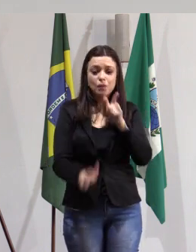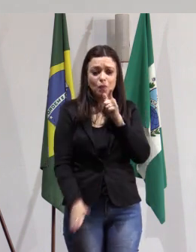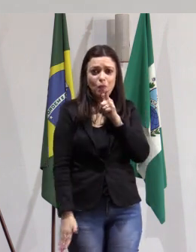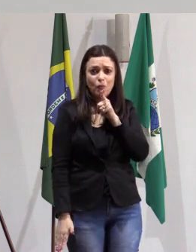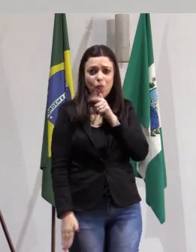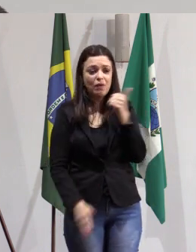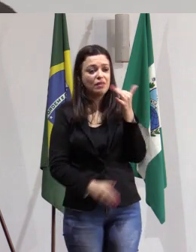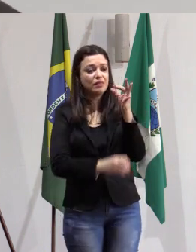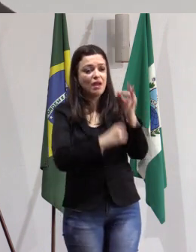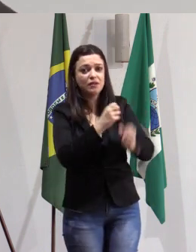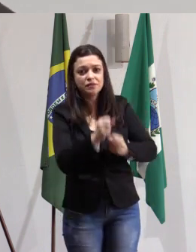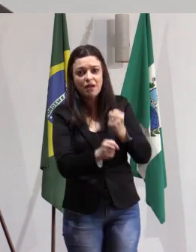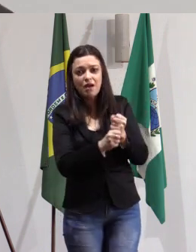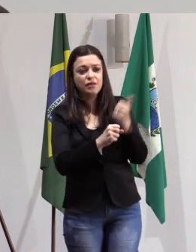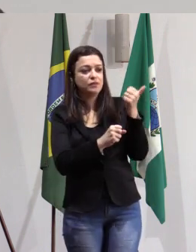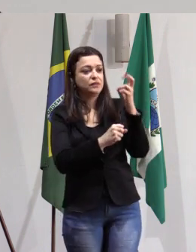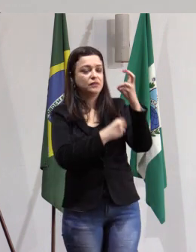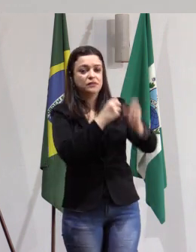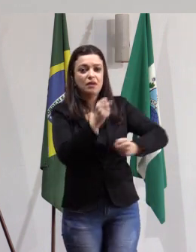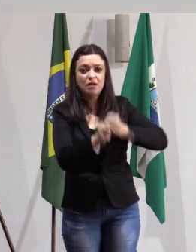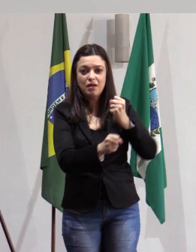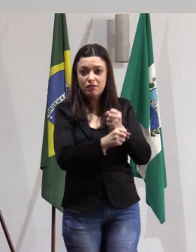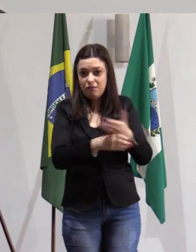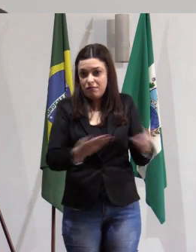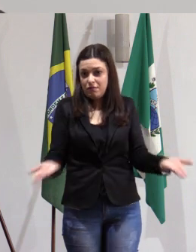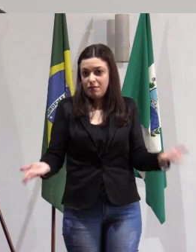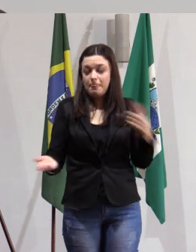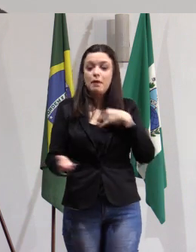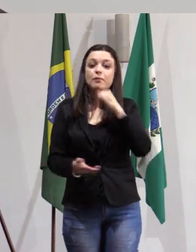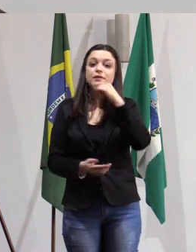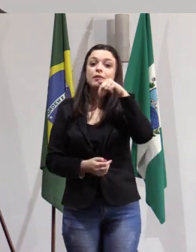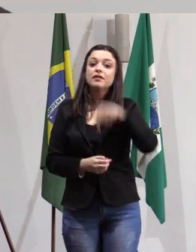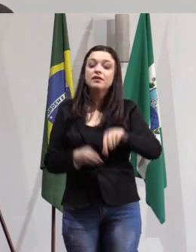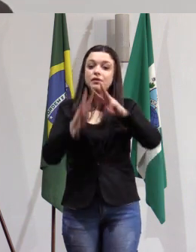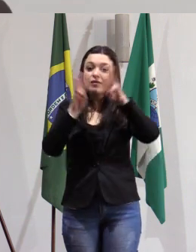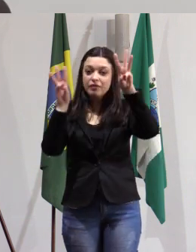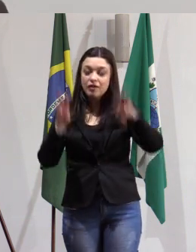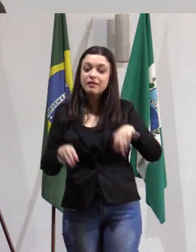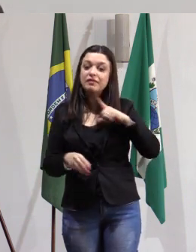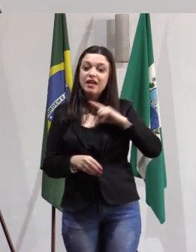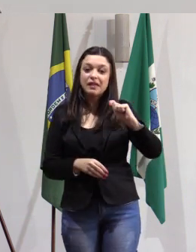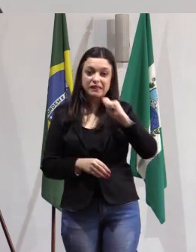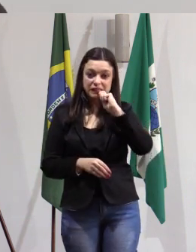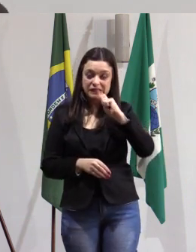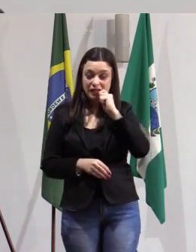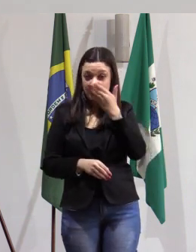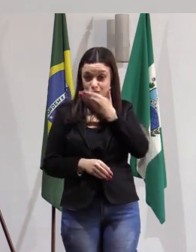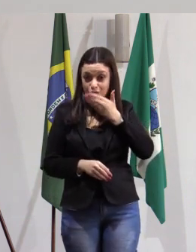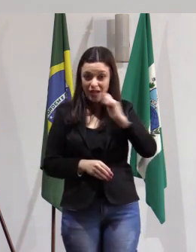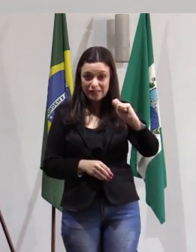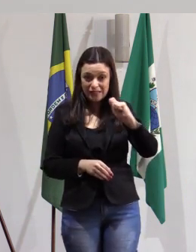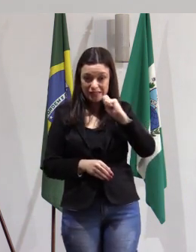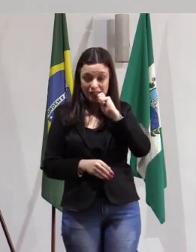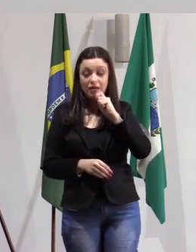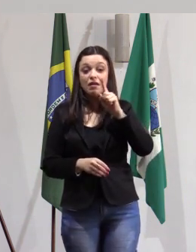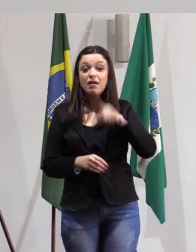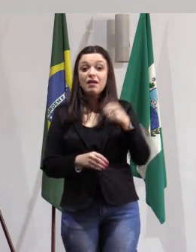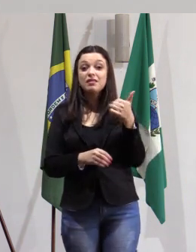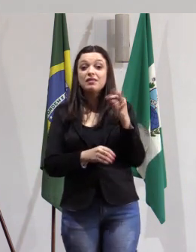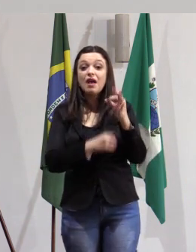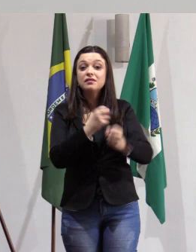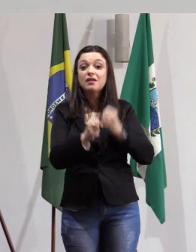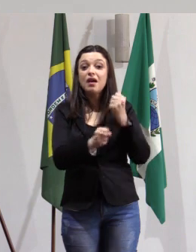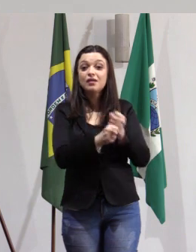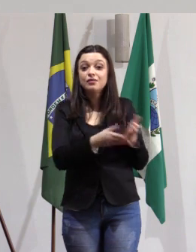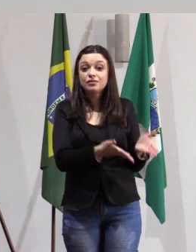os 4 anos. Aqui na nossa universidade, um dos maiores projetos que temos, que é o projeto da cana-de-açúcar, o projeto RIDESA, é um projeto de 10 anos. Como é que